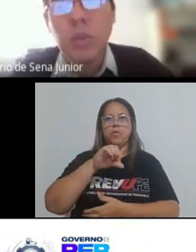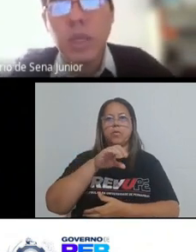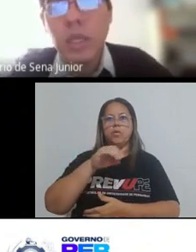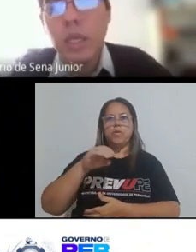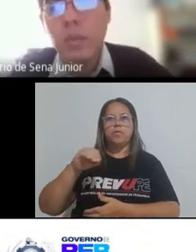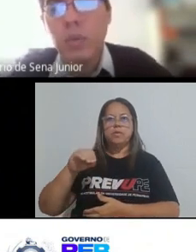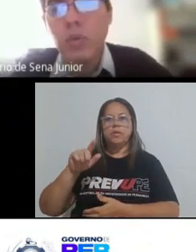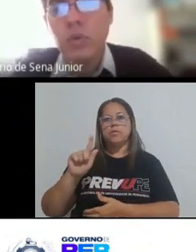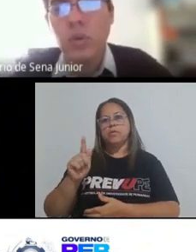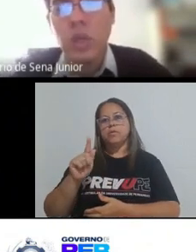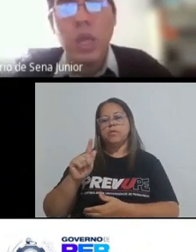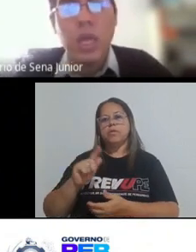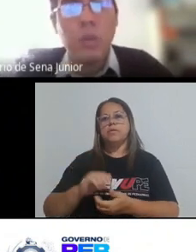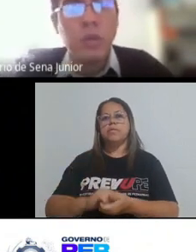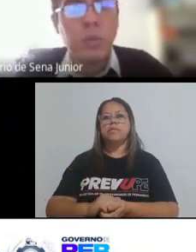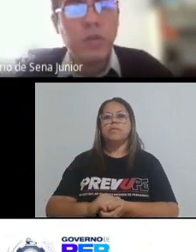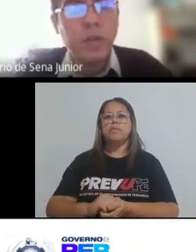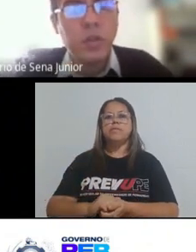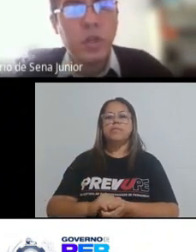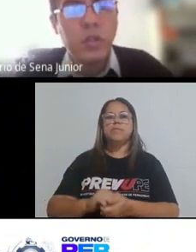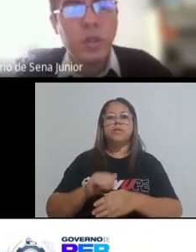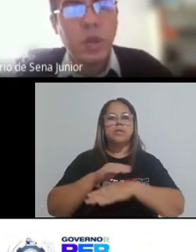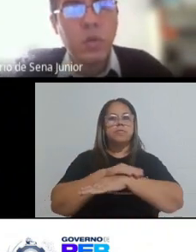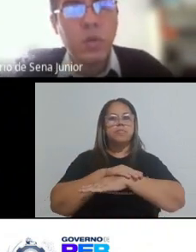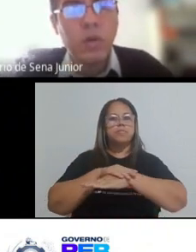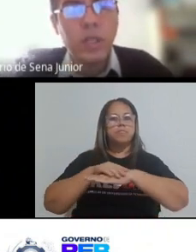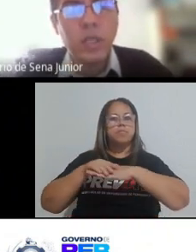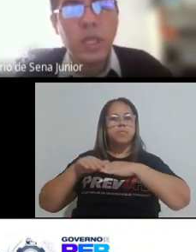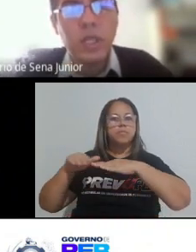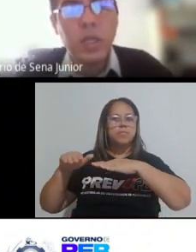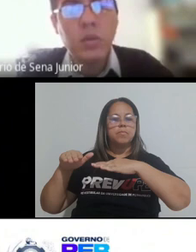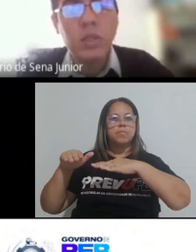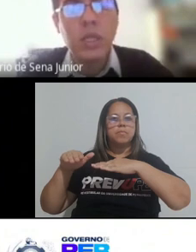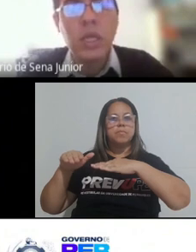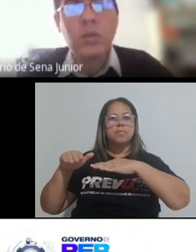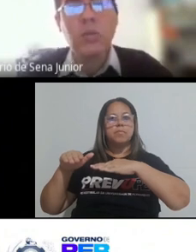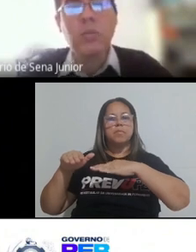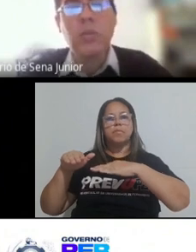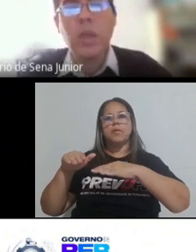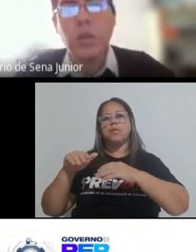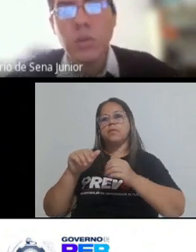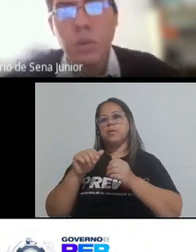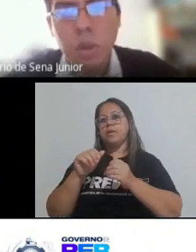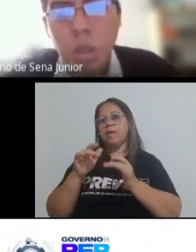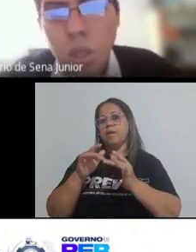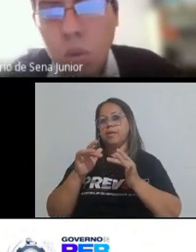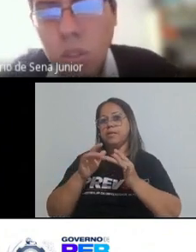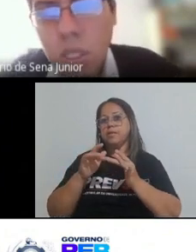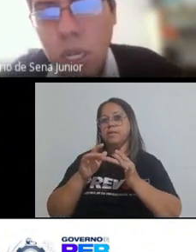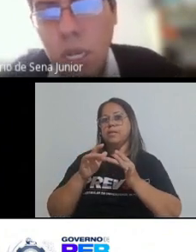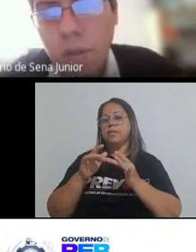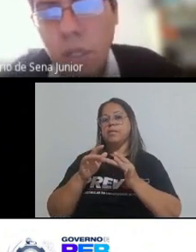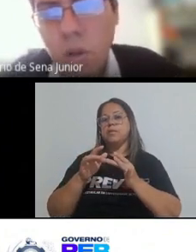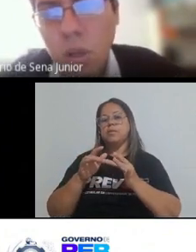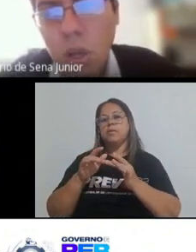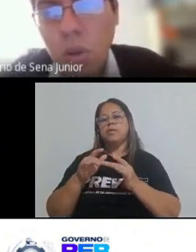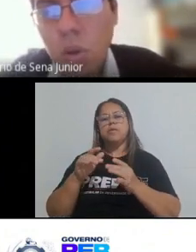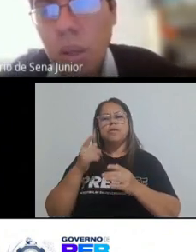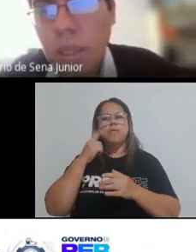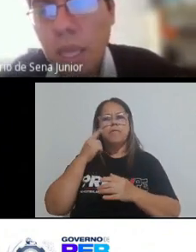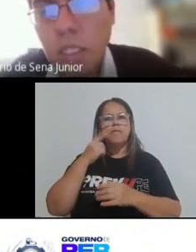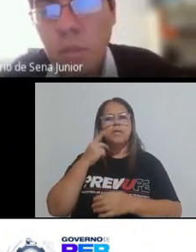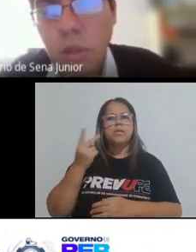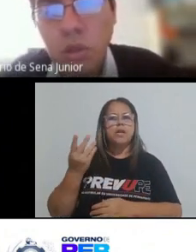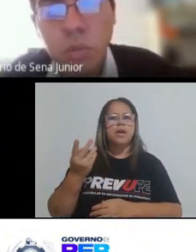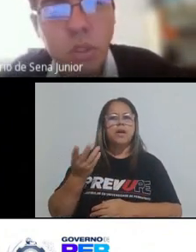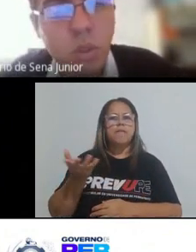inicialmente em repouso em uma superfície horizontal com um vaso de atrito cinétrico meio. Considera a gravidade local igual